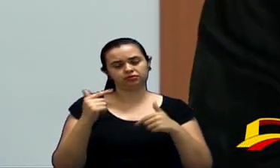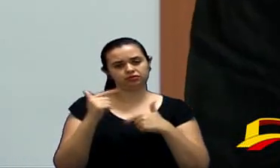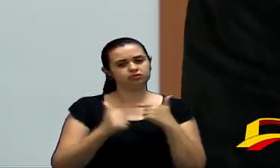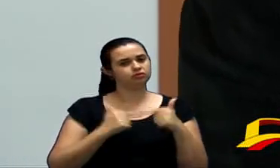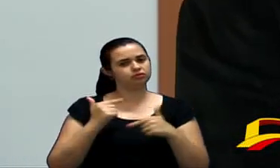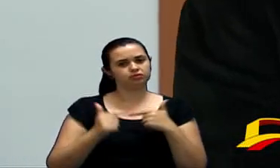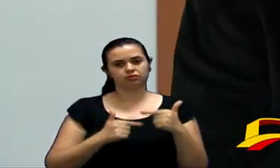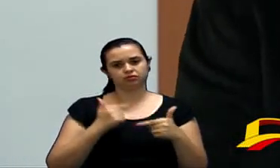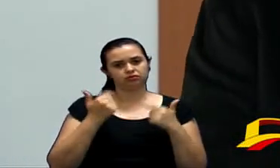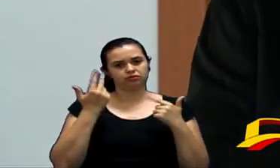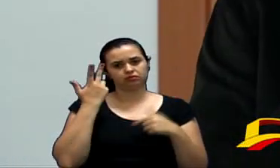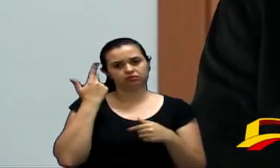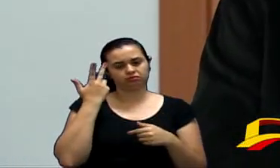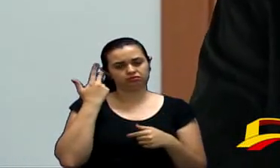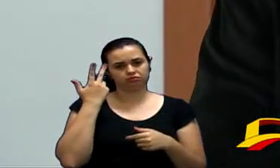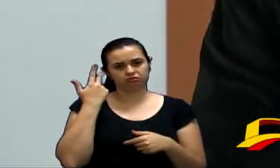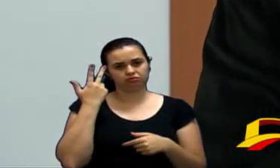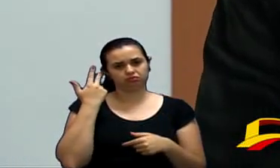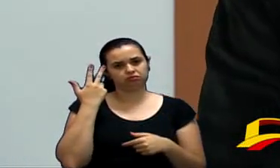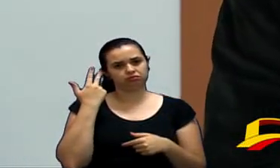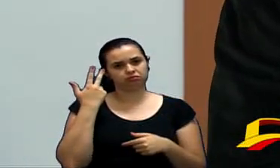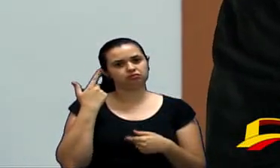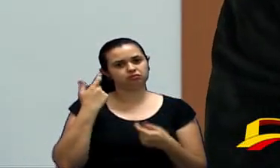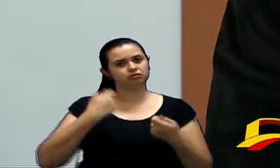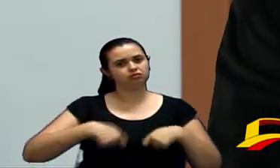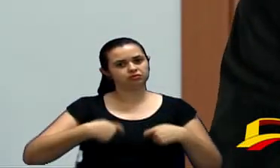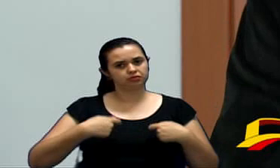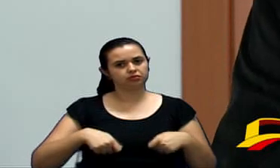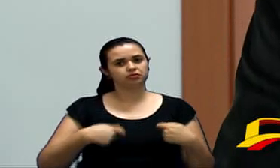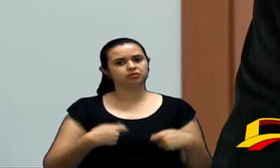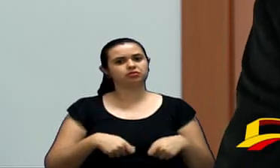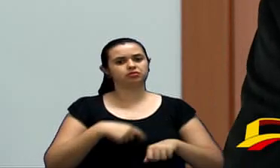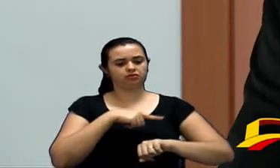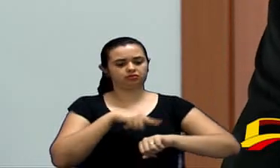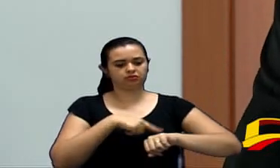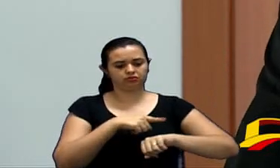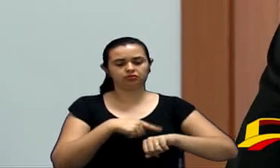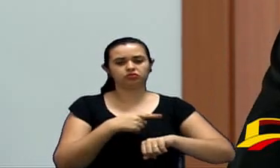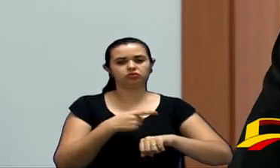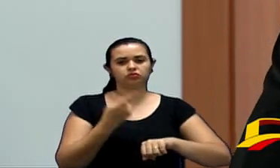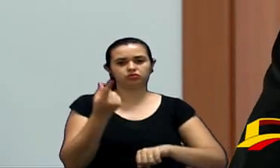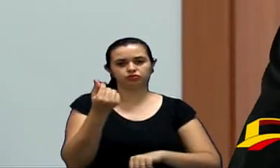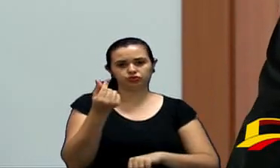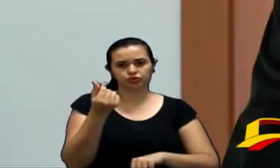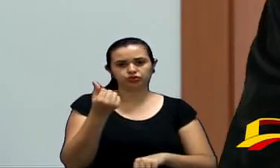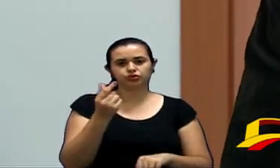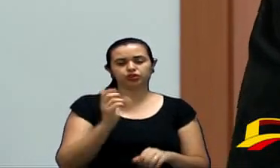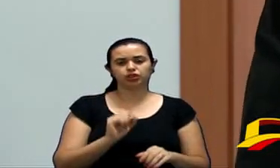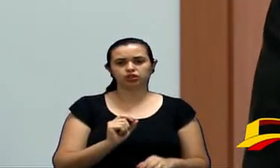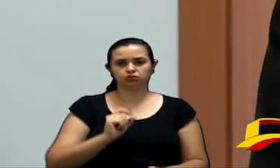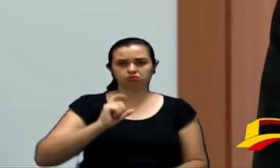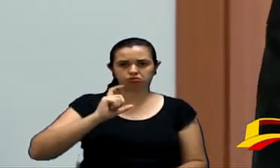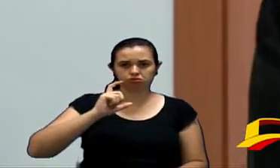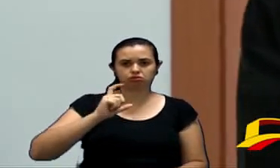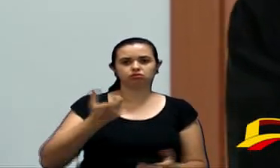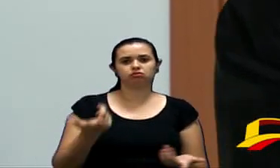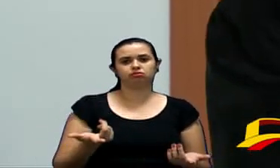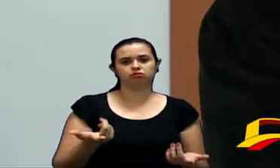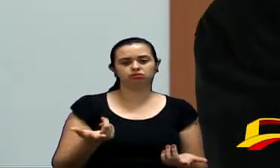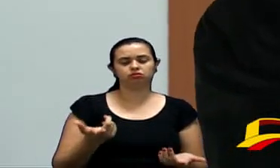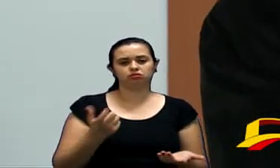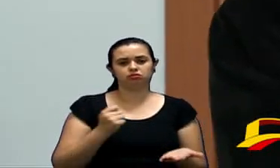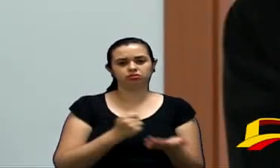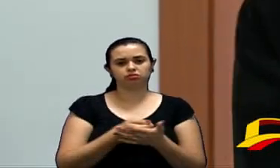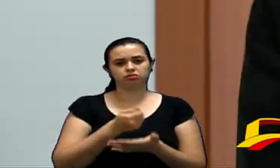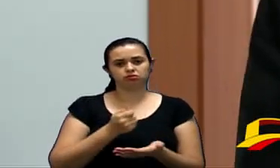infelizmente, então, o trabalhador comum, ele faz porque precisa, ele quer dar melhor condições à família, ele quer pagar suas contas em dias, quer